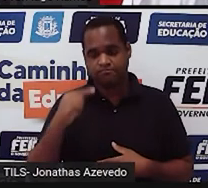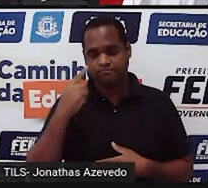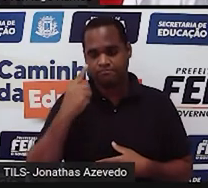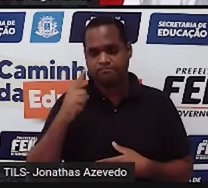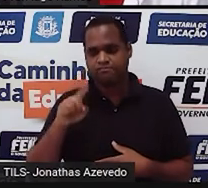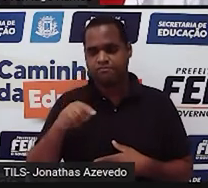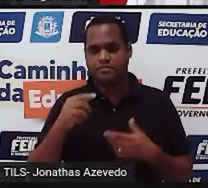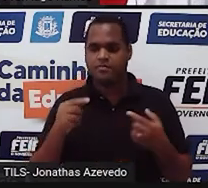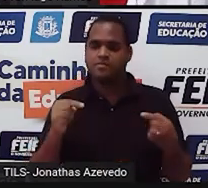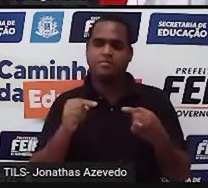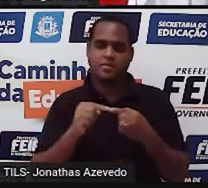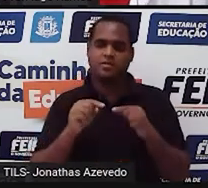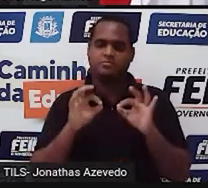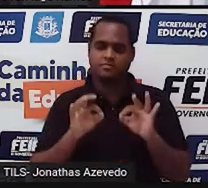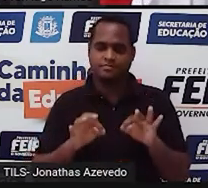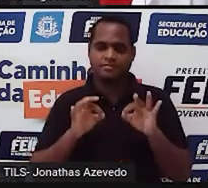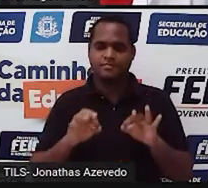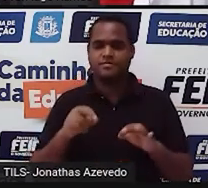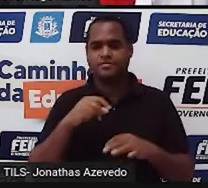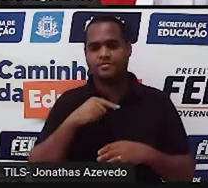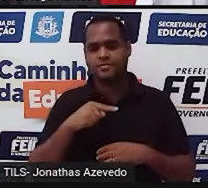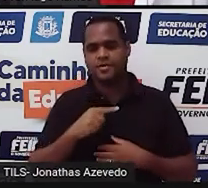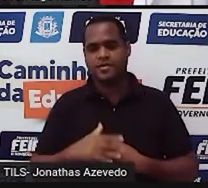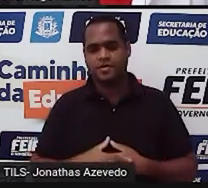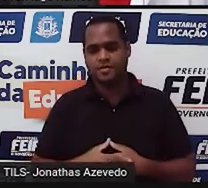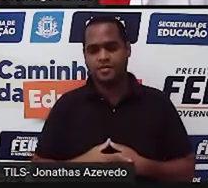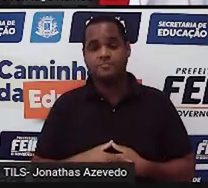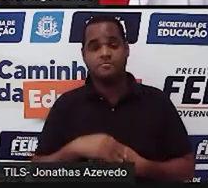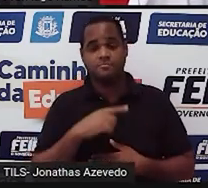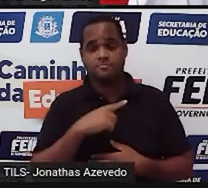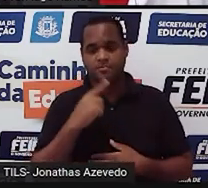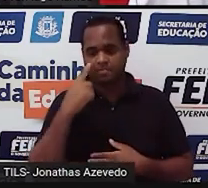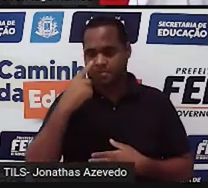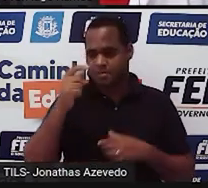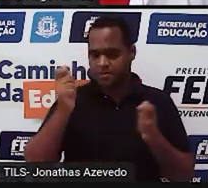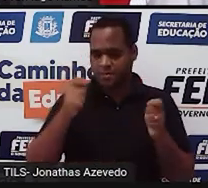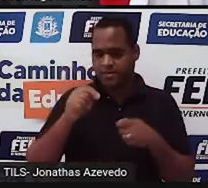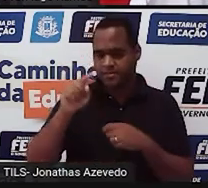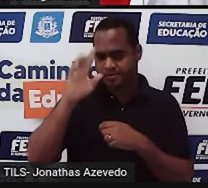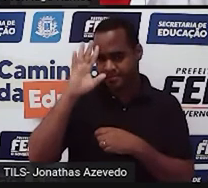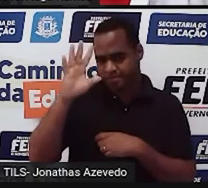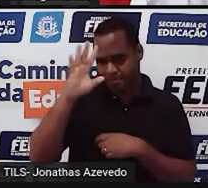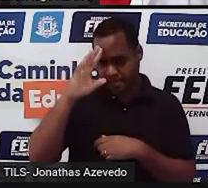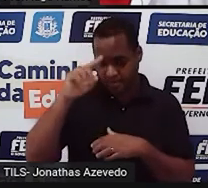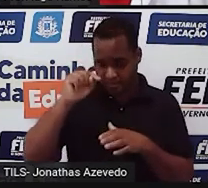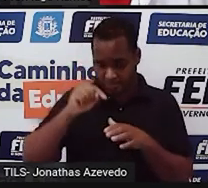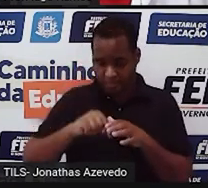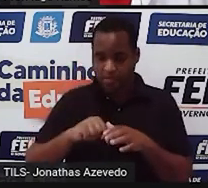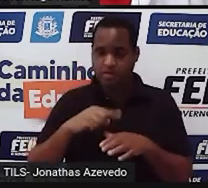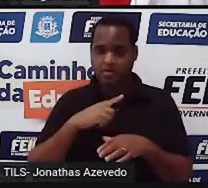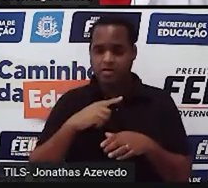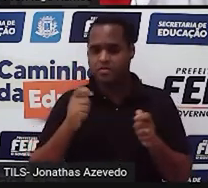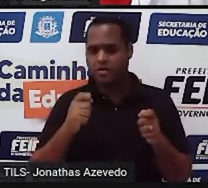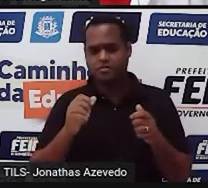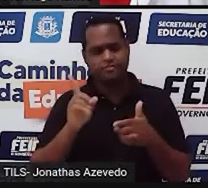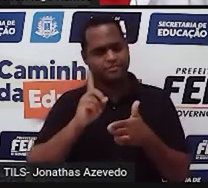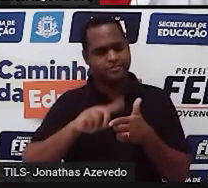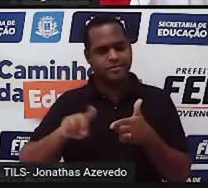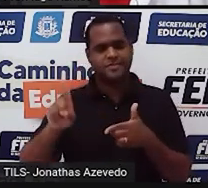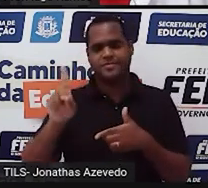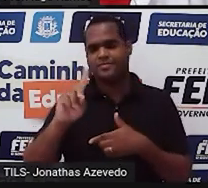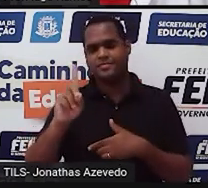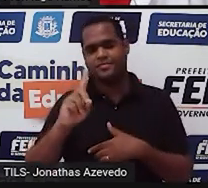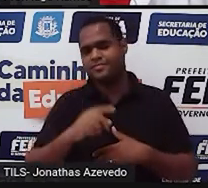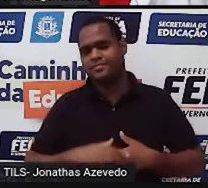também é válido coloquei ele aqui na parte de cima você poderia pensar ele aqui na parte de baixo não tem problema